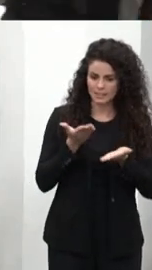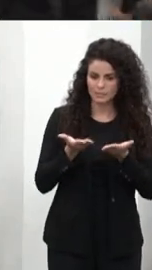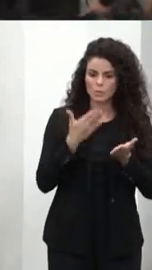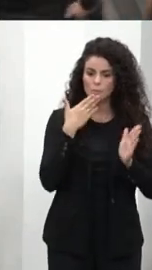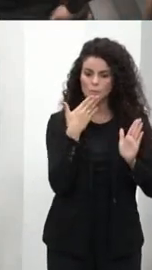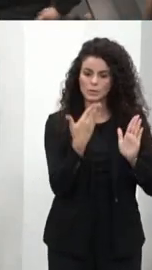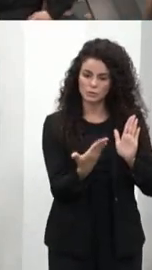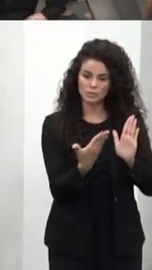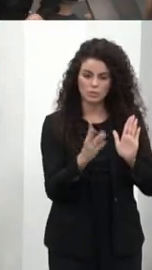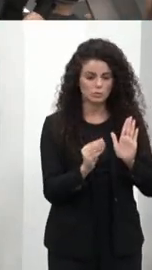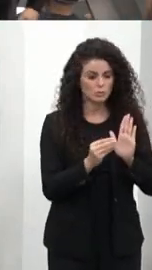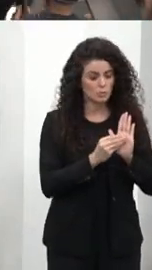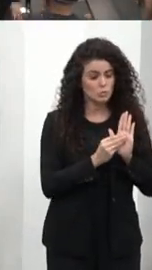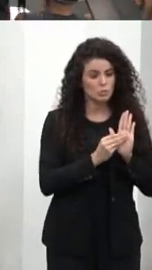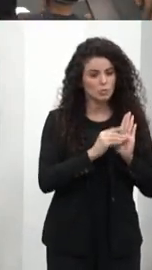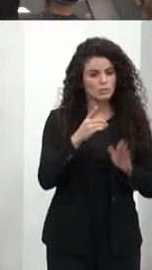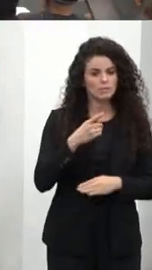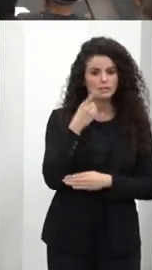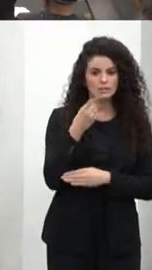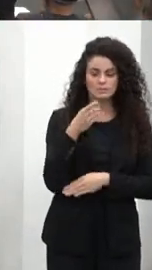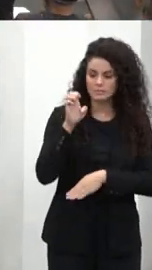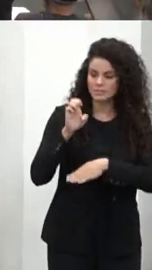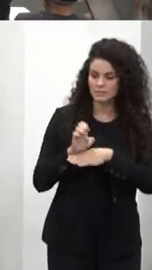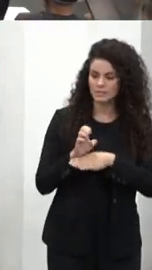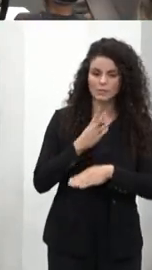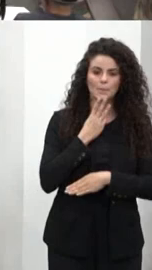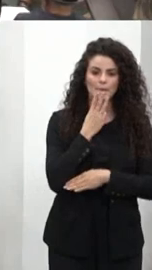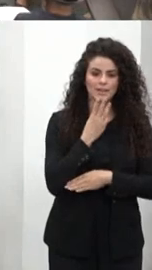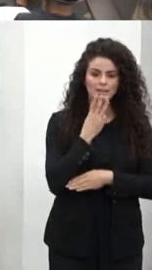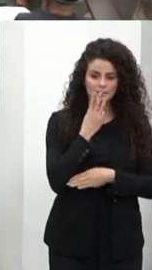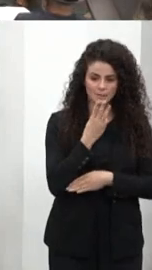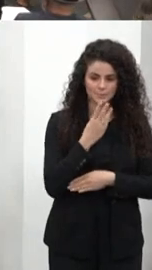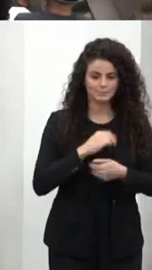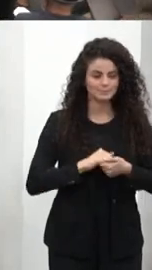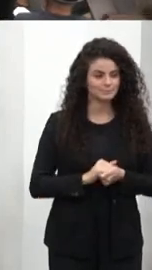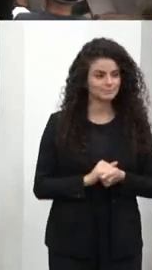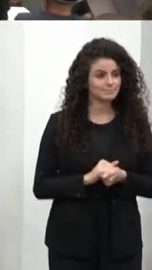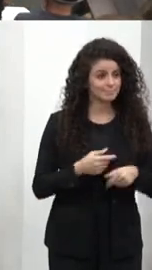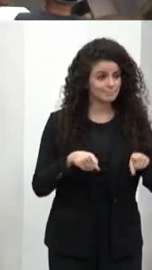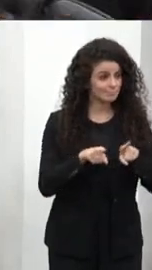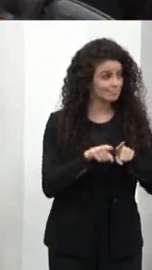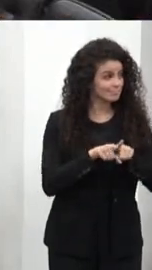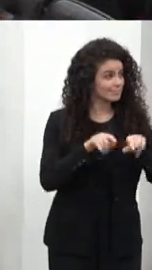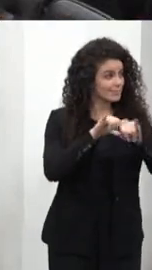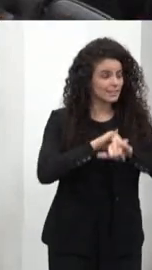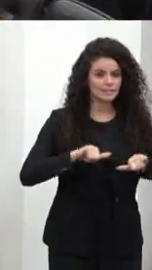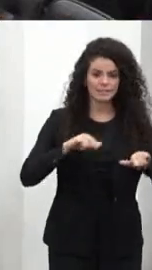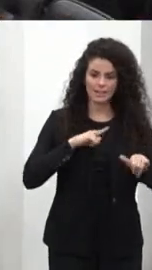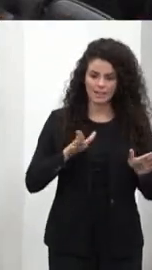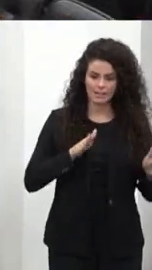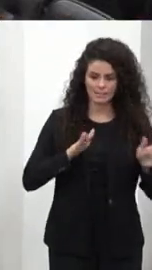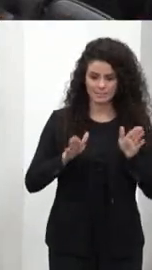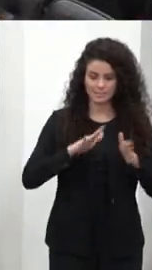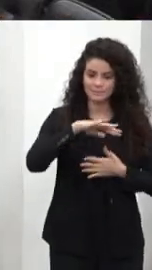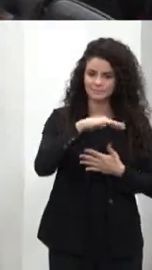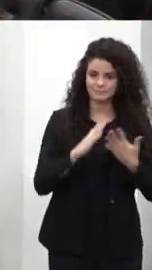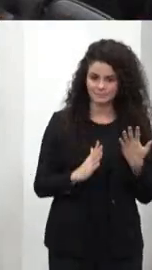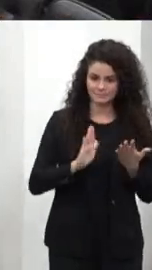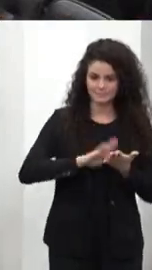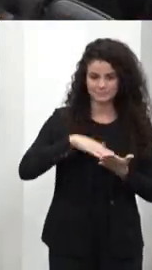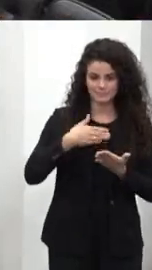Excelentíssimo Senhor deputado estadual Marquito informamos também que esta audiência terá acessibilidade em